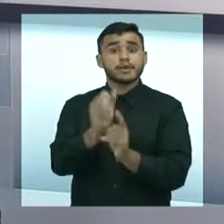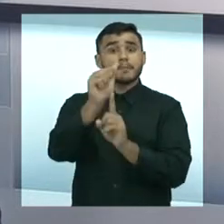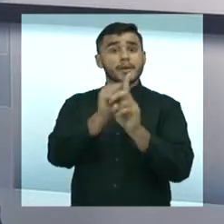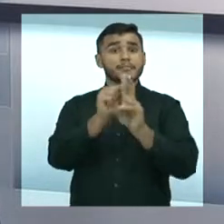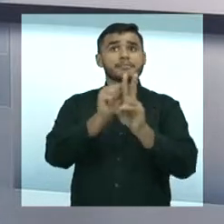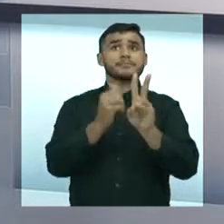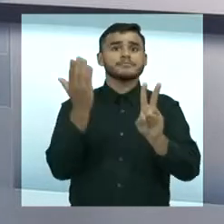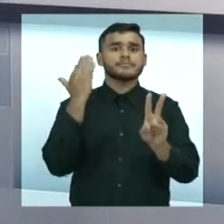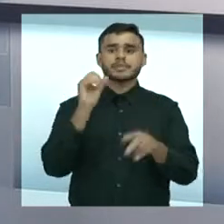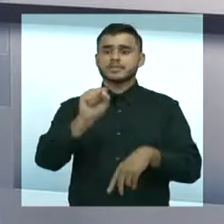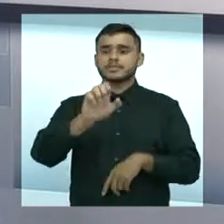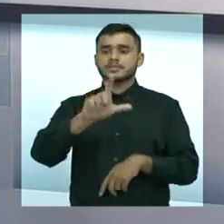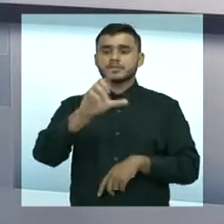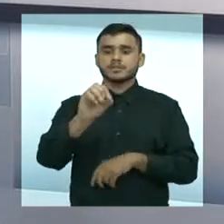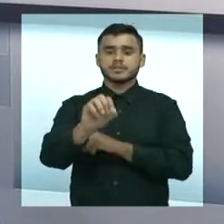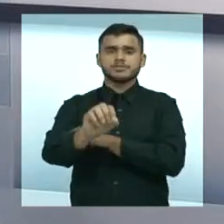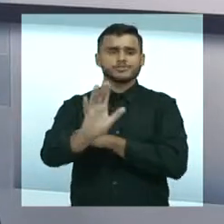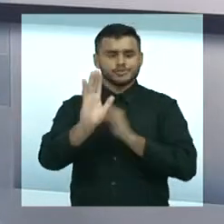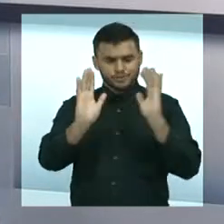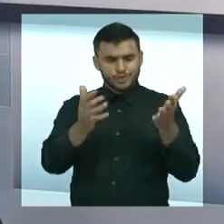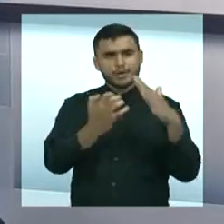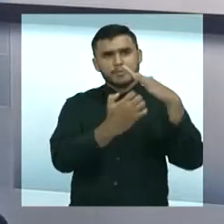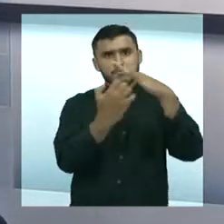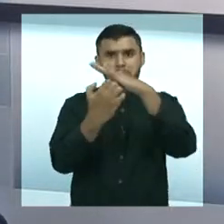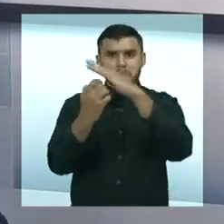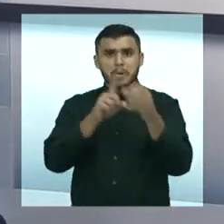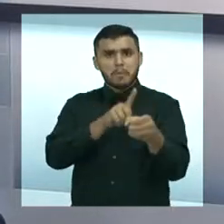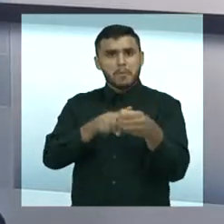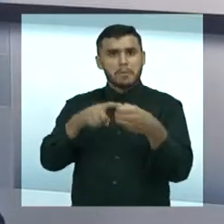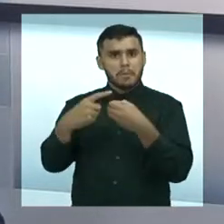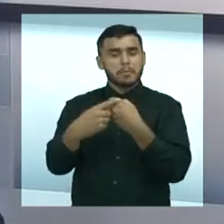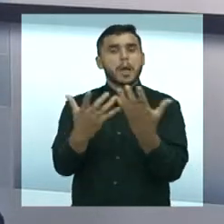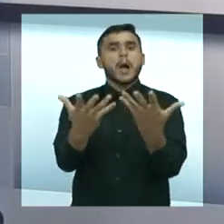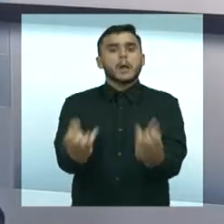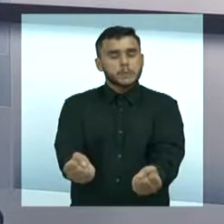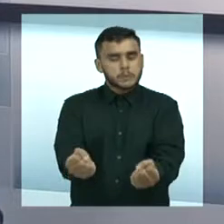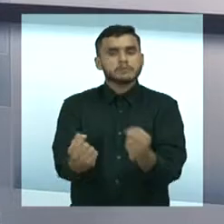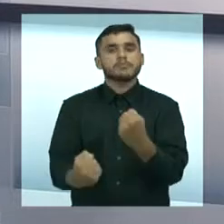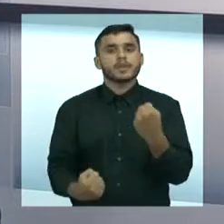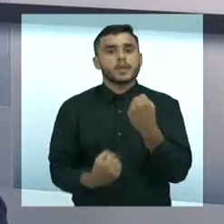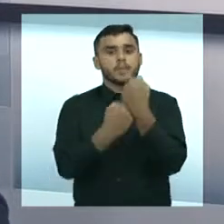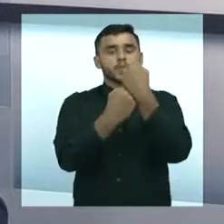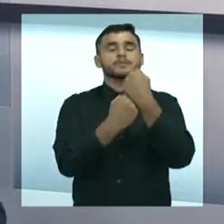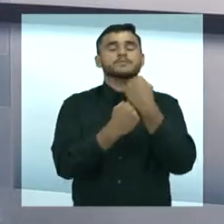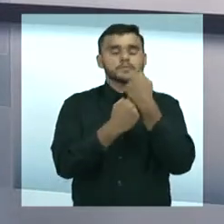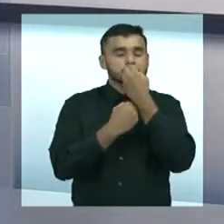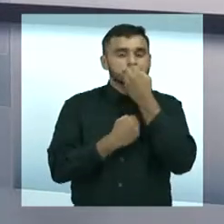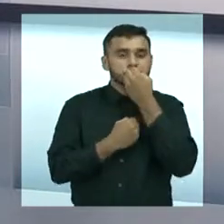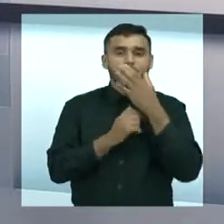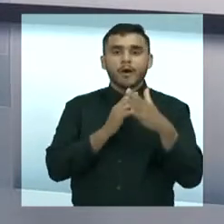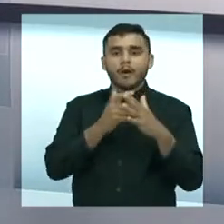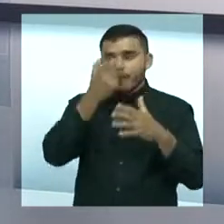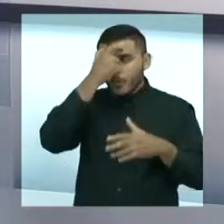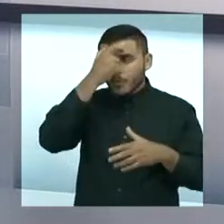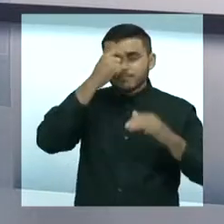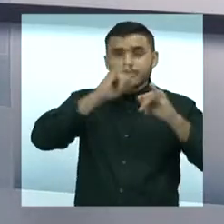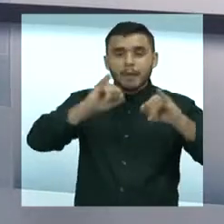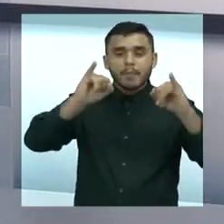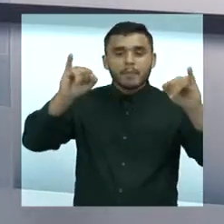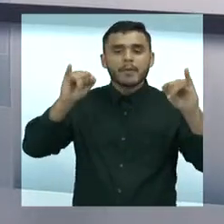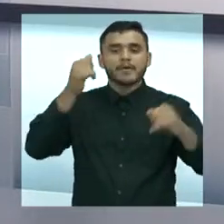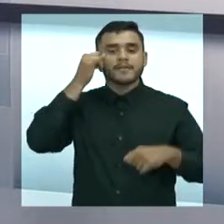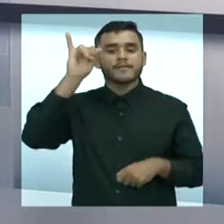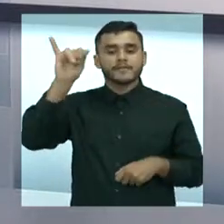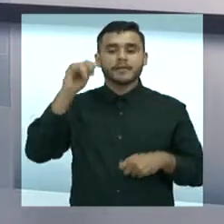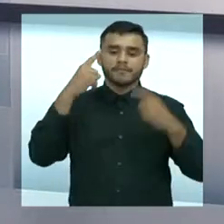já tem mais de 100 empresas que aderiram a esta campanha importante de conscientização do